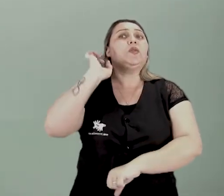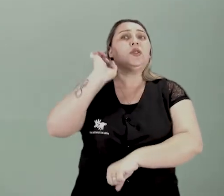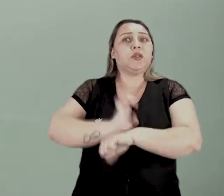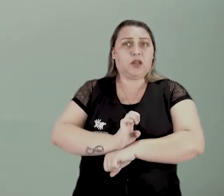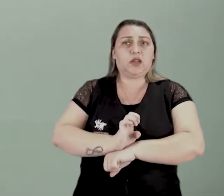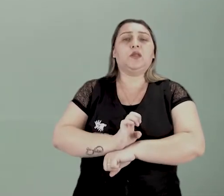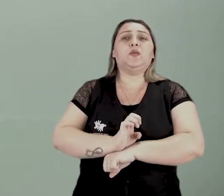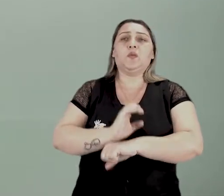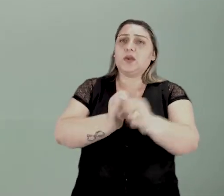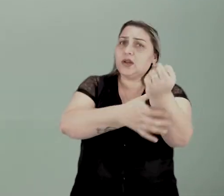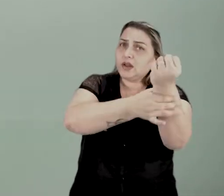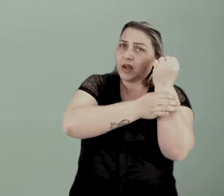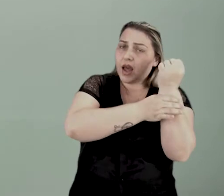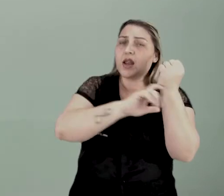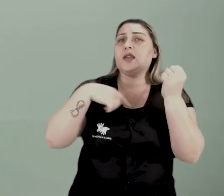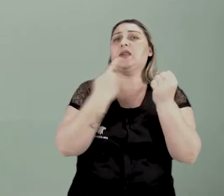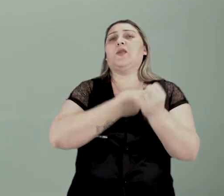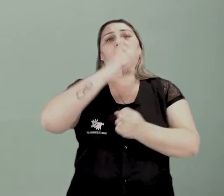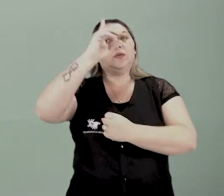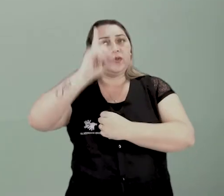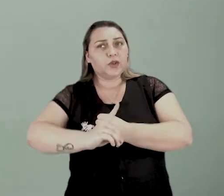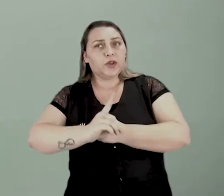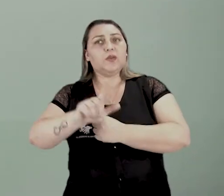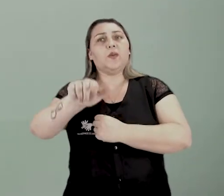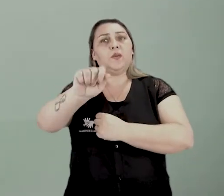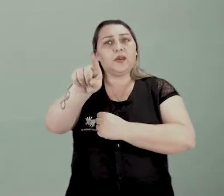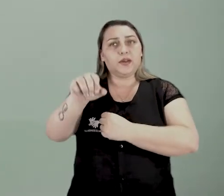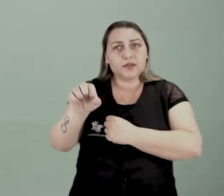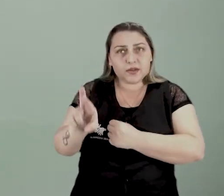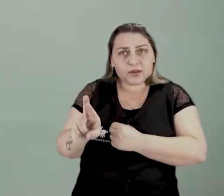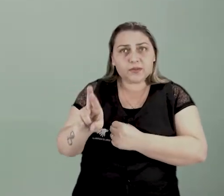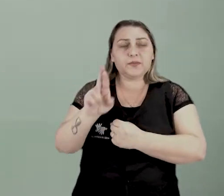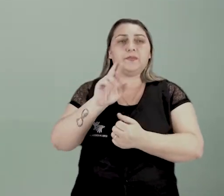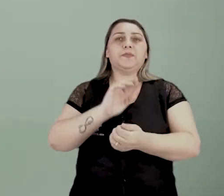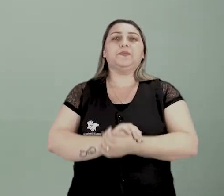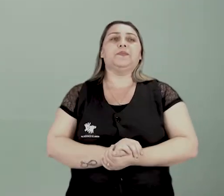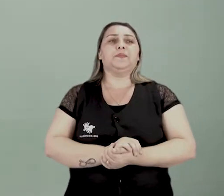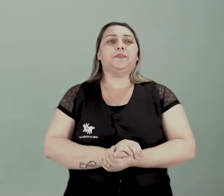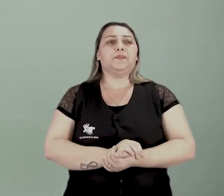Estado, garantir esse nosso direito ao lazer.